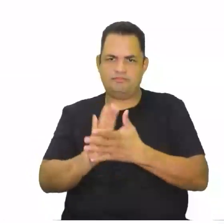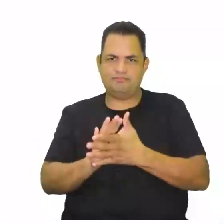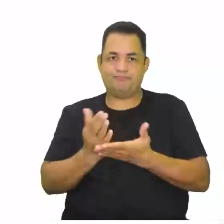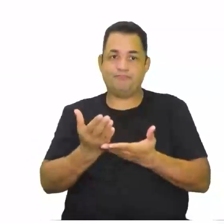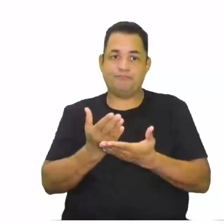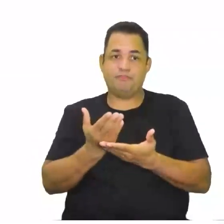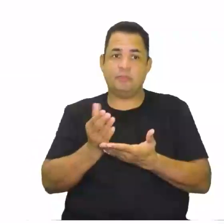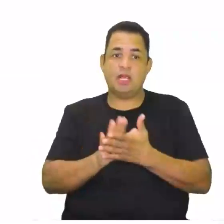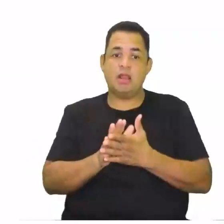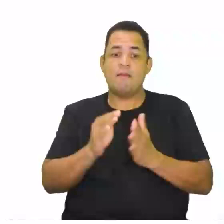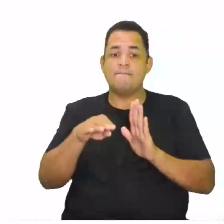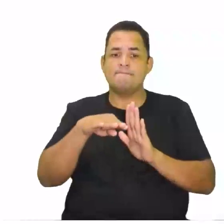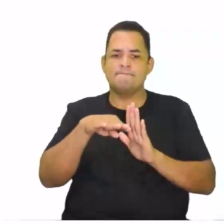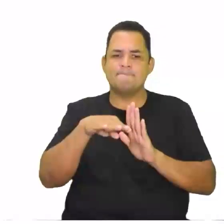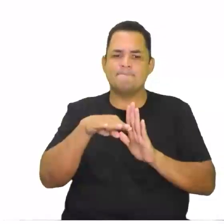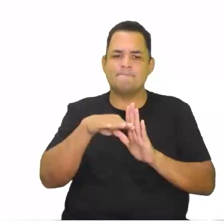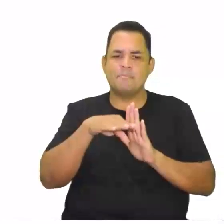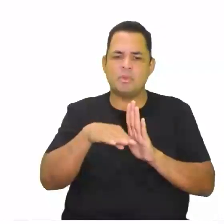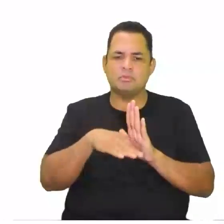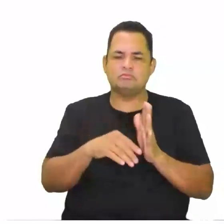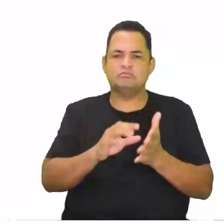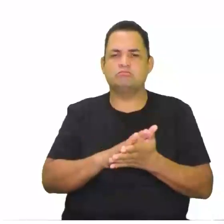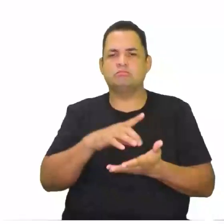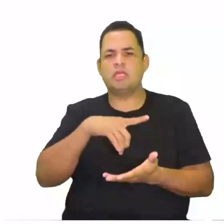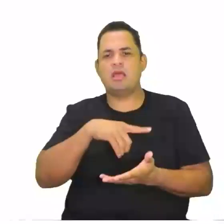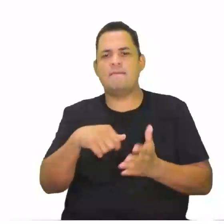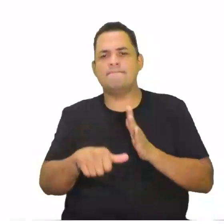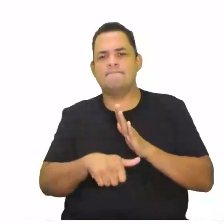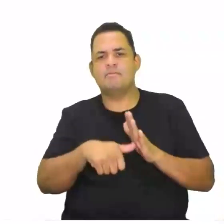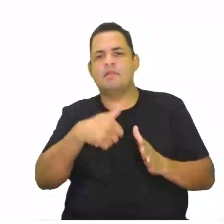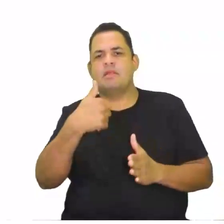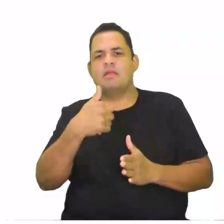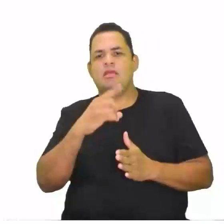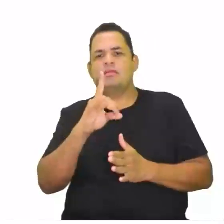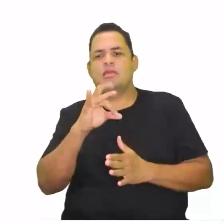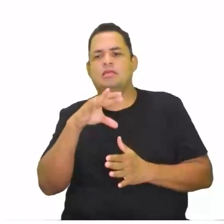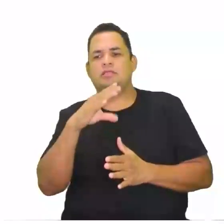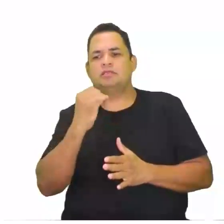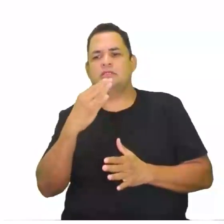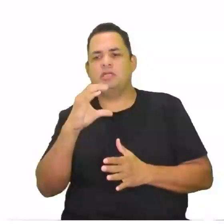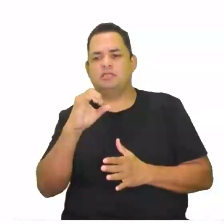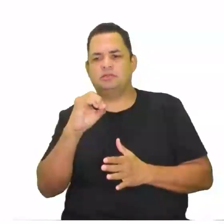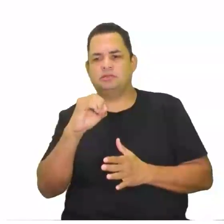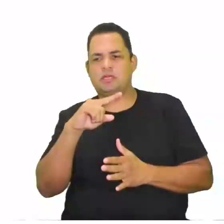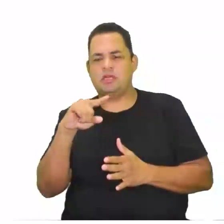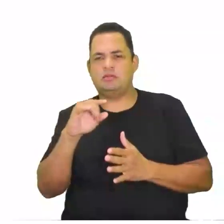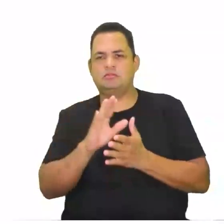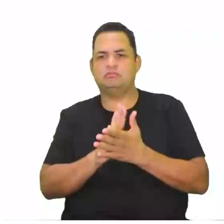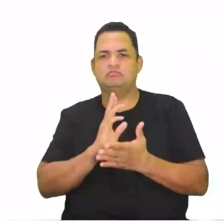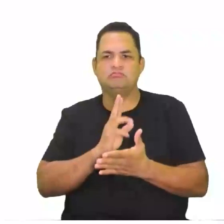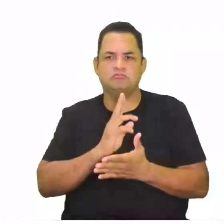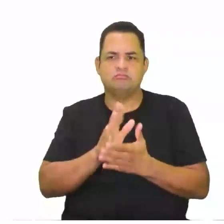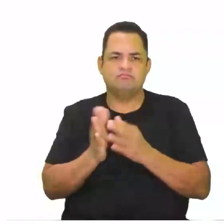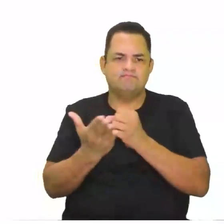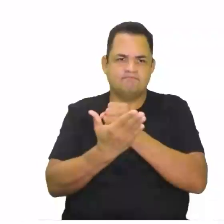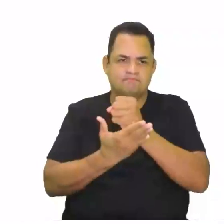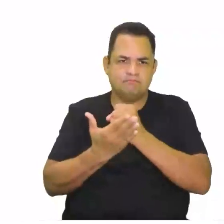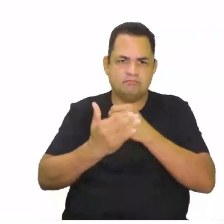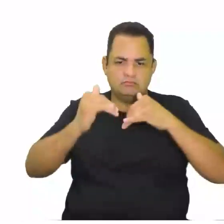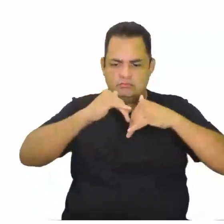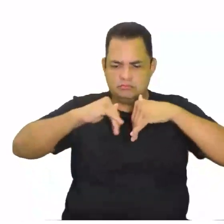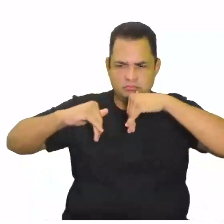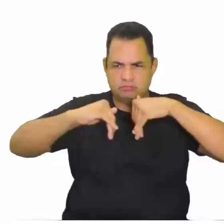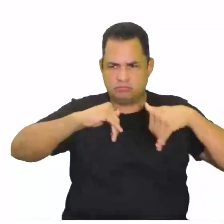Dentre esses processos que ocorrem, nós temos a primeira etapa, que é chamada de destilação, que é um processo básico